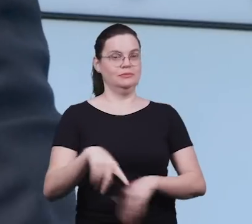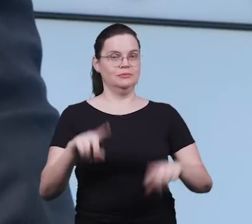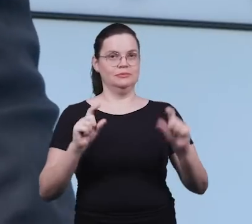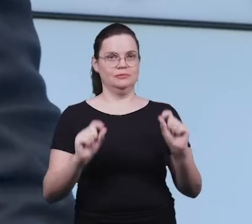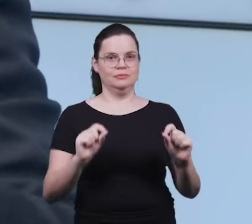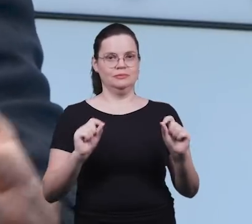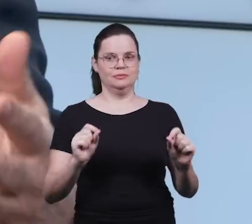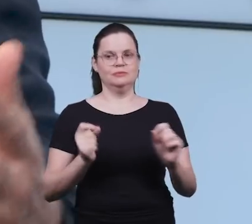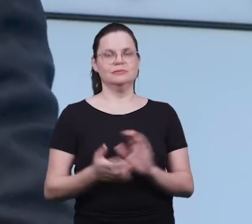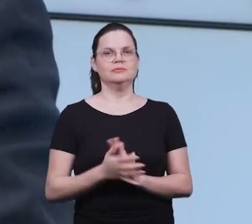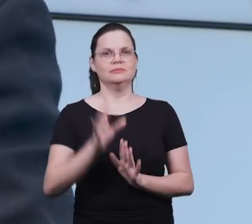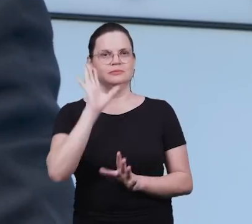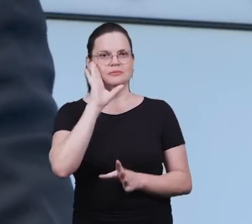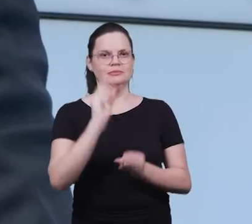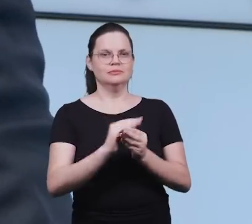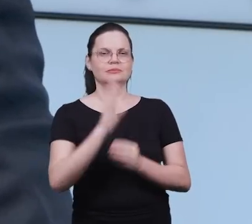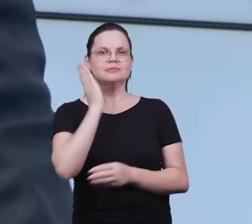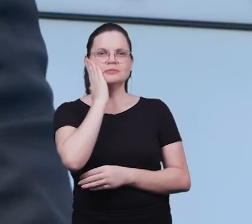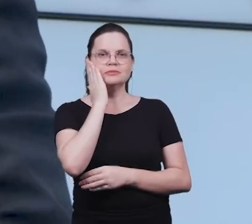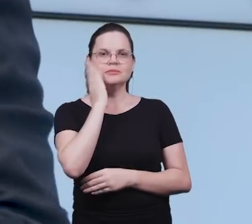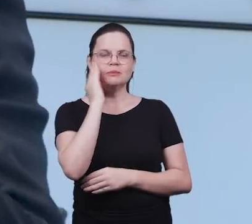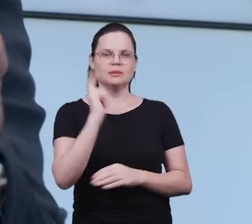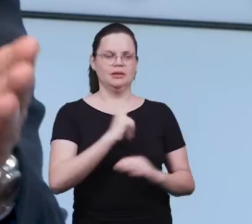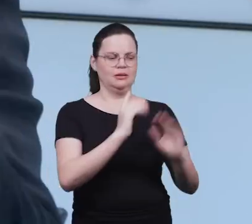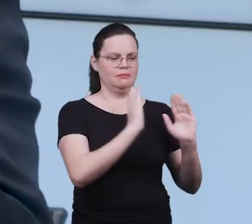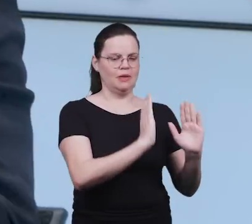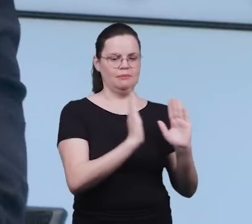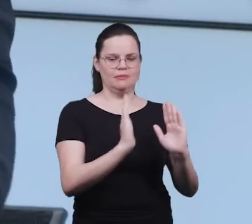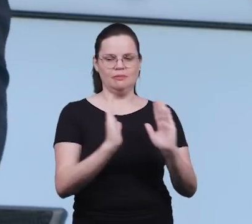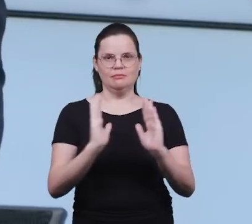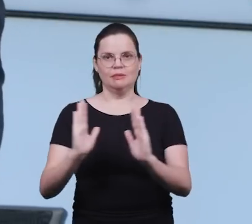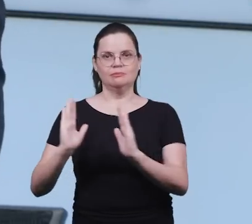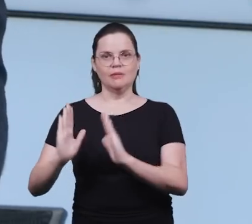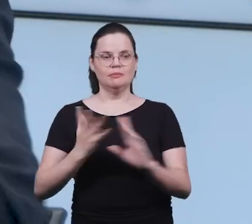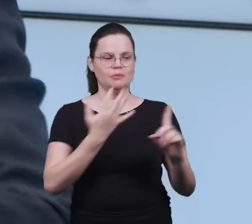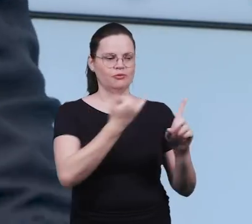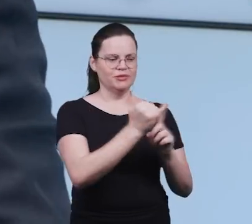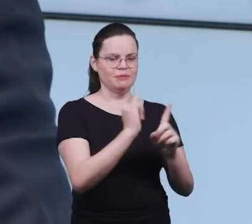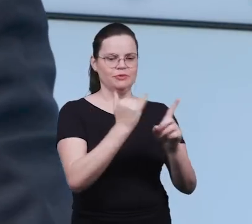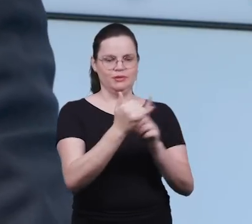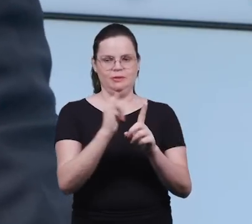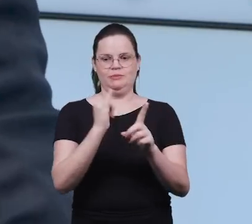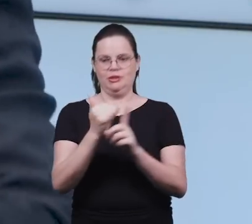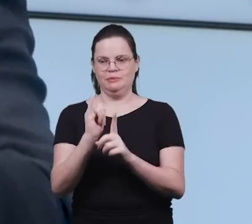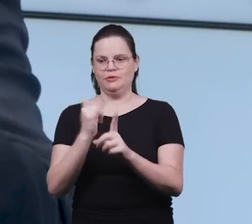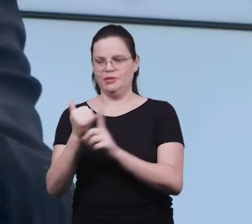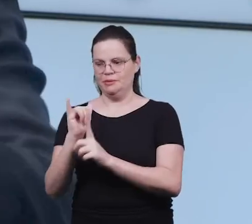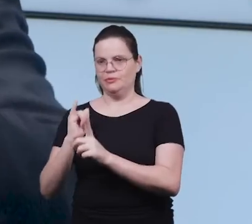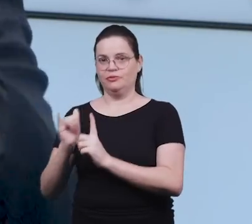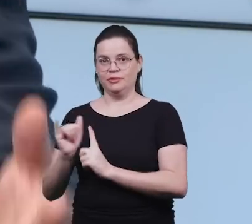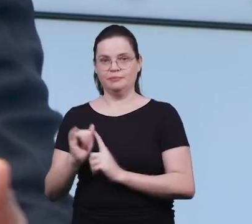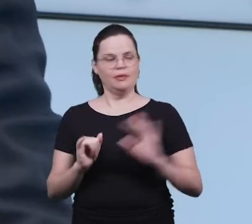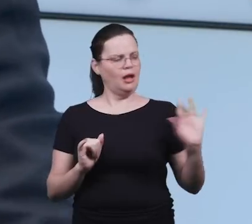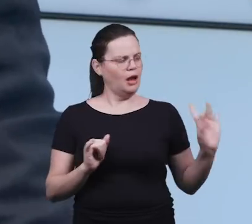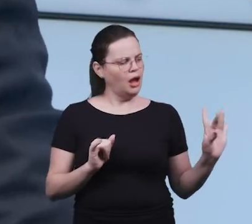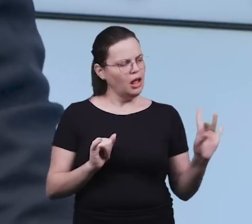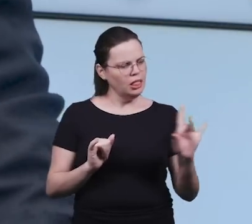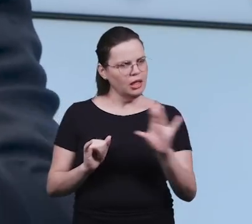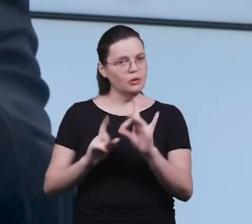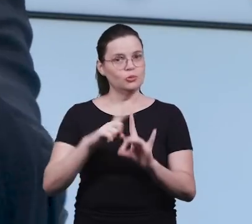períodos proféticos das igrejas. E nós estamos vendo aqui claramente cada período. Por exemplo,